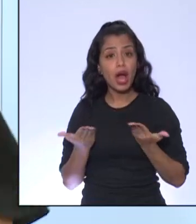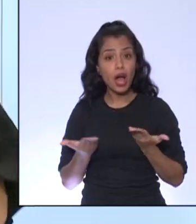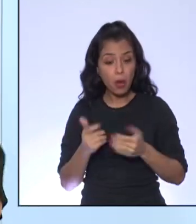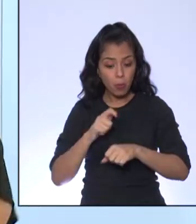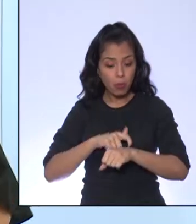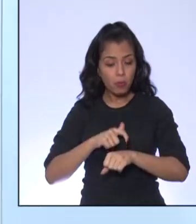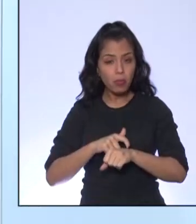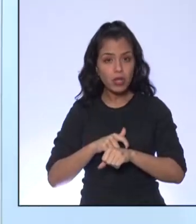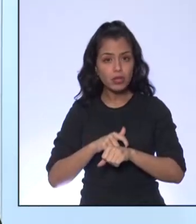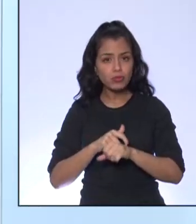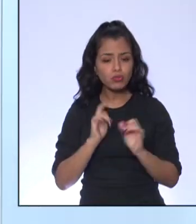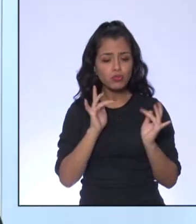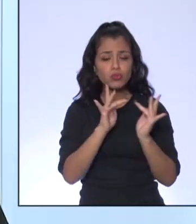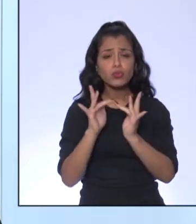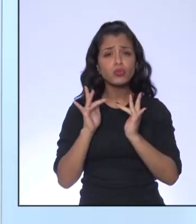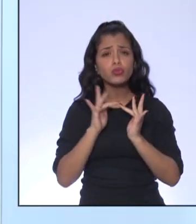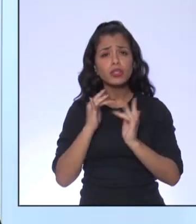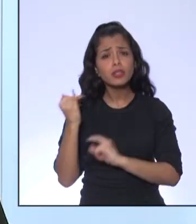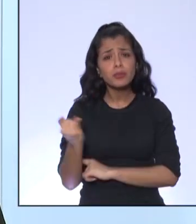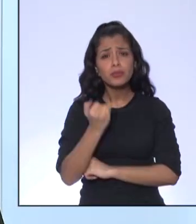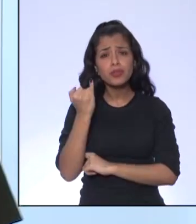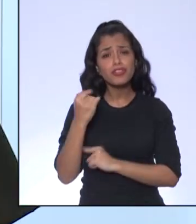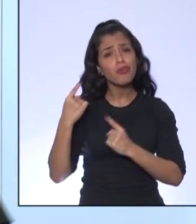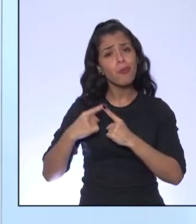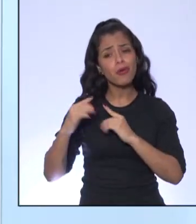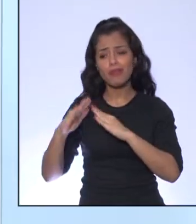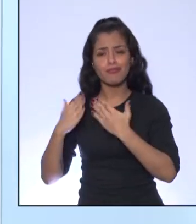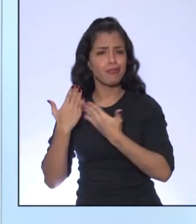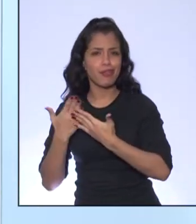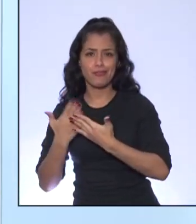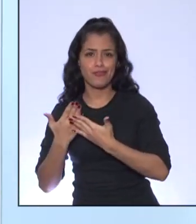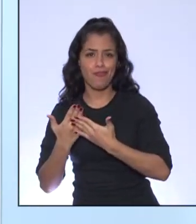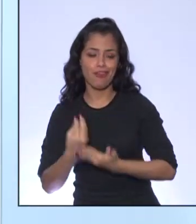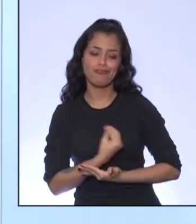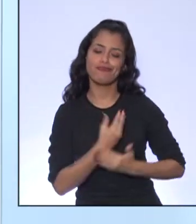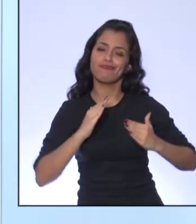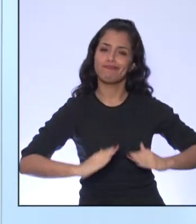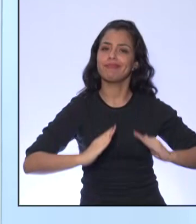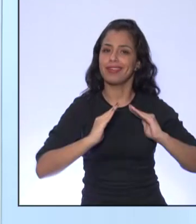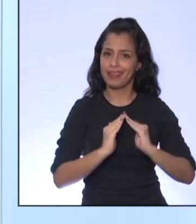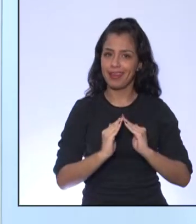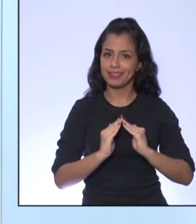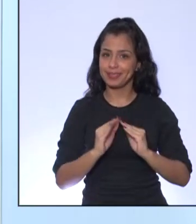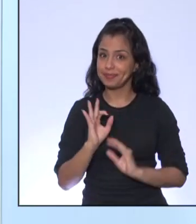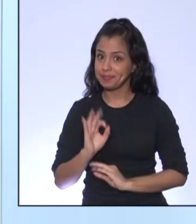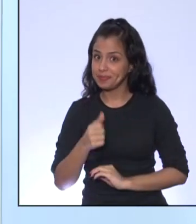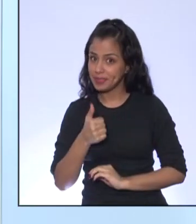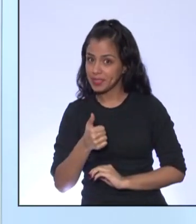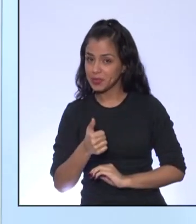maior, porque não estamos na escola, estamos em casa. Certo? Então, vamos lá.